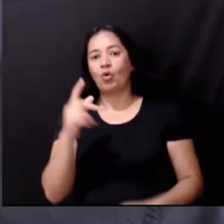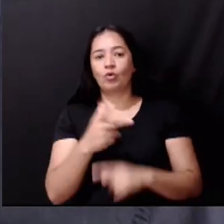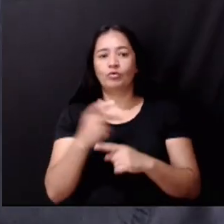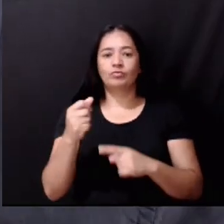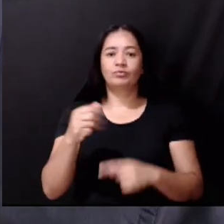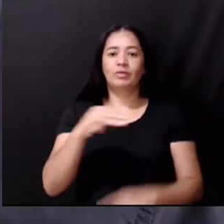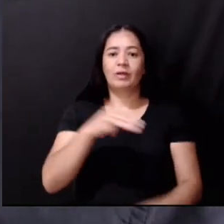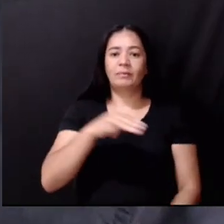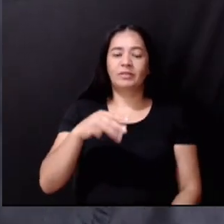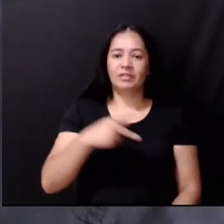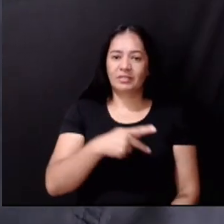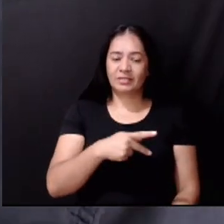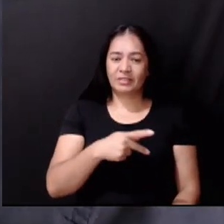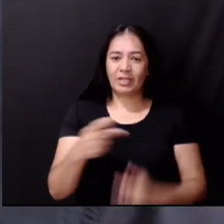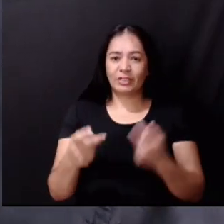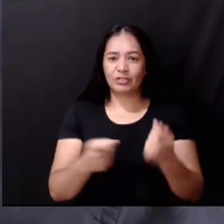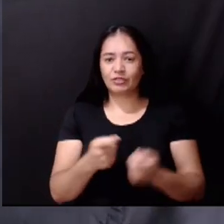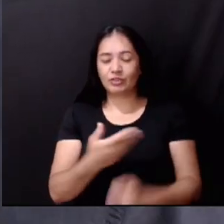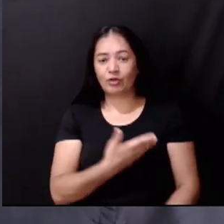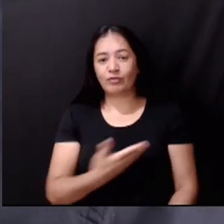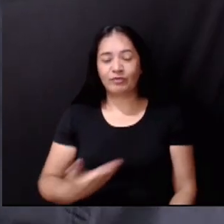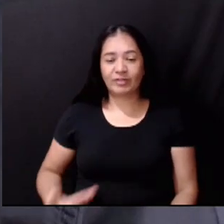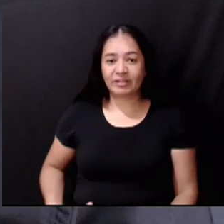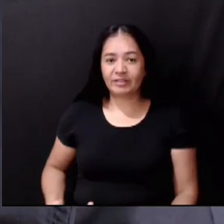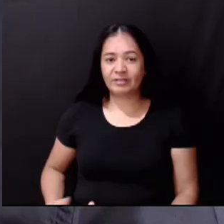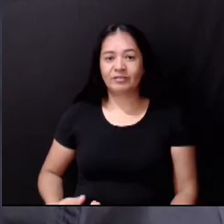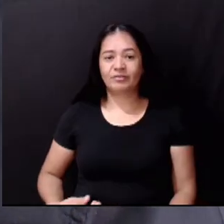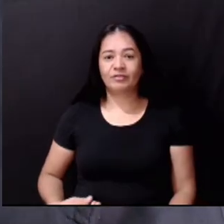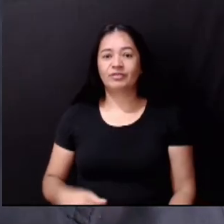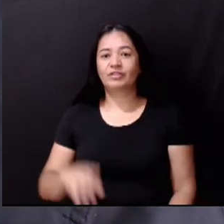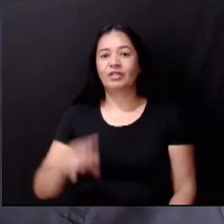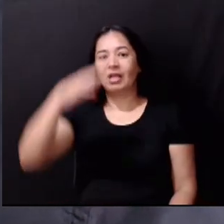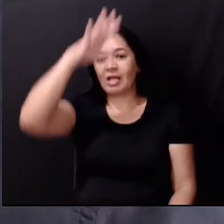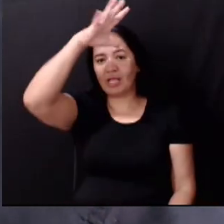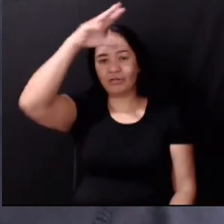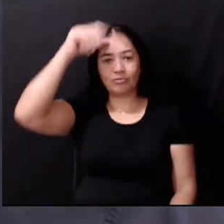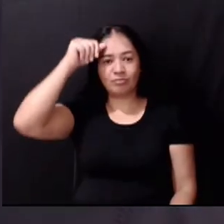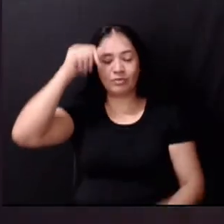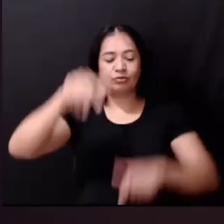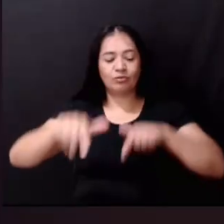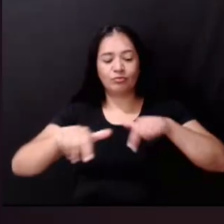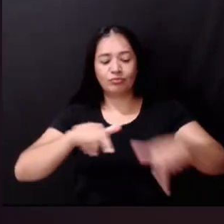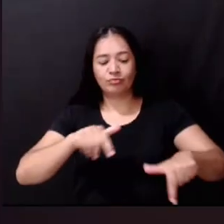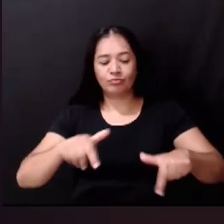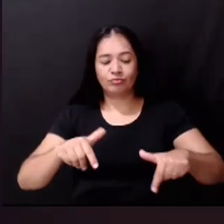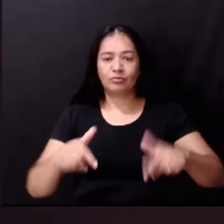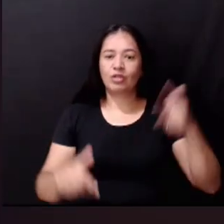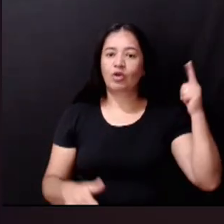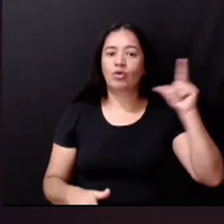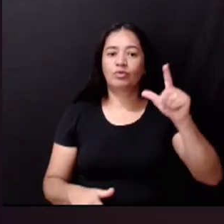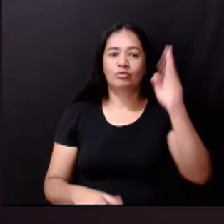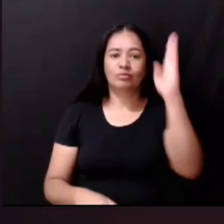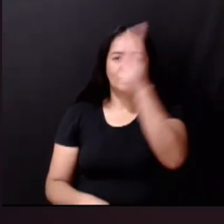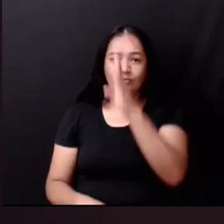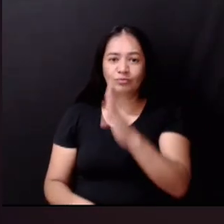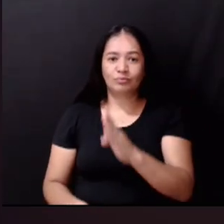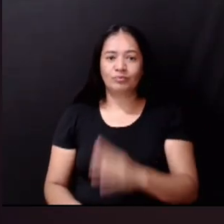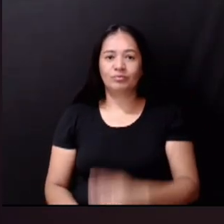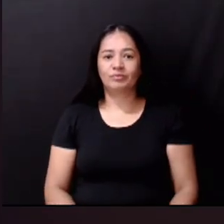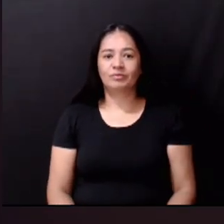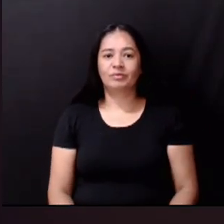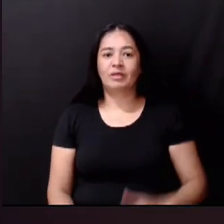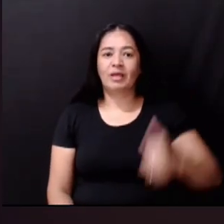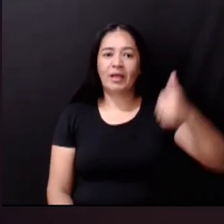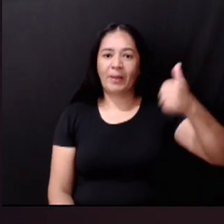Governo Federal, Governo do Mato Grosso. Então é um trabalho de alcance nacional. Primeiro foi uma seleção feita pela